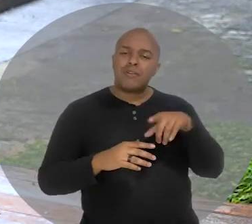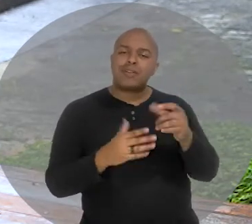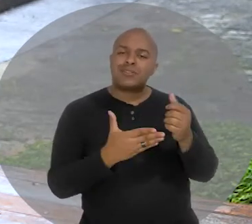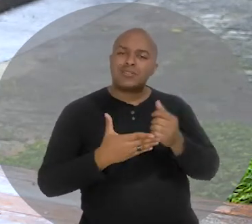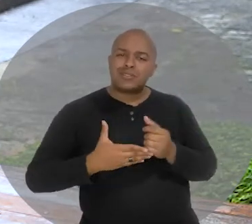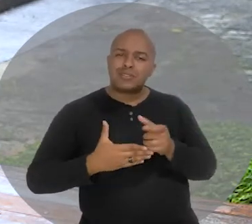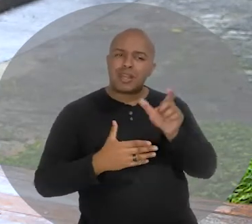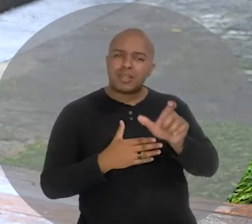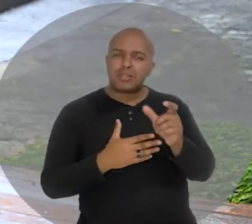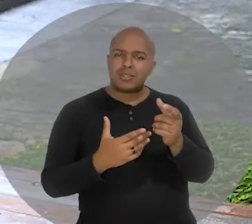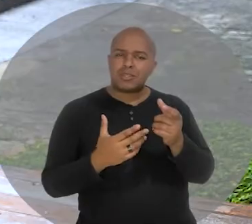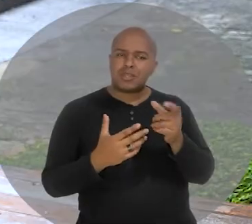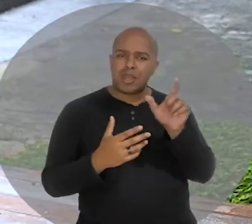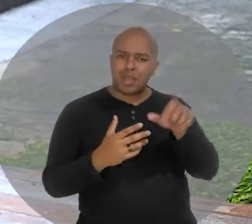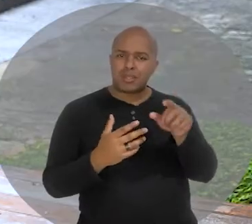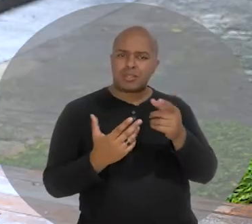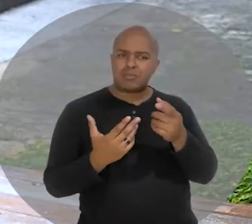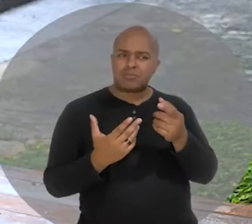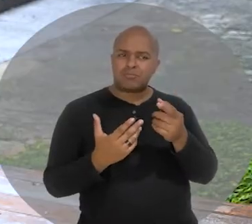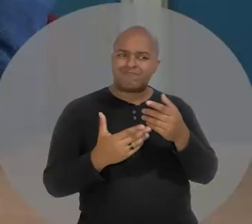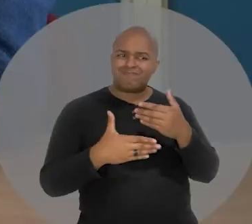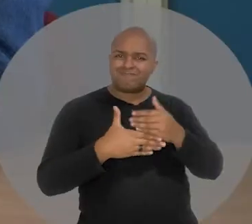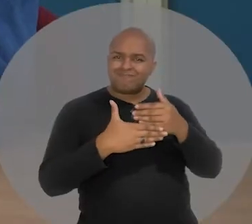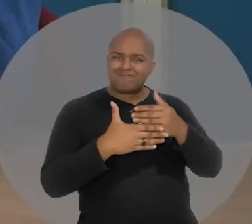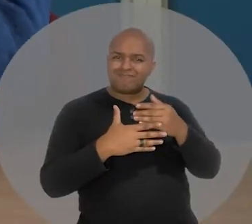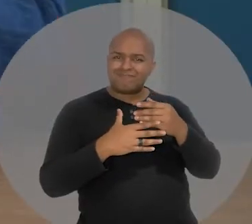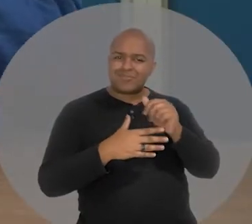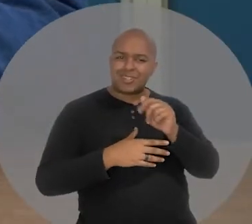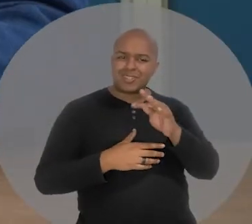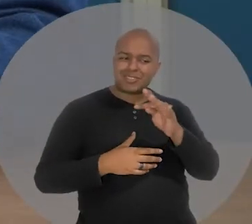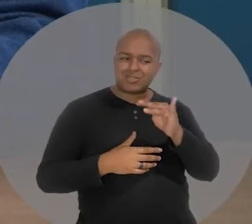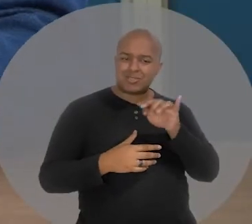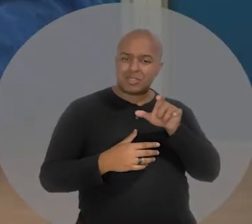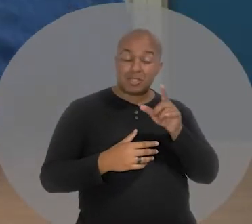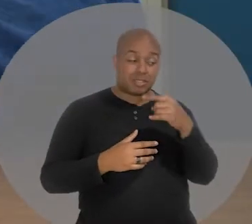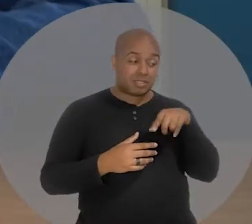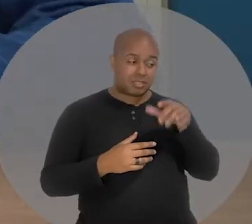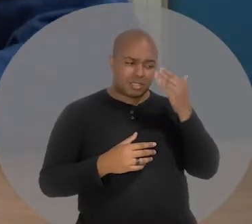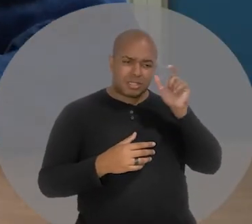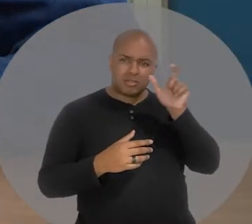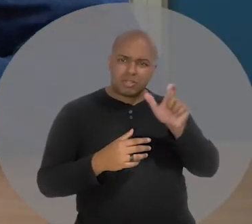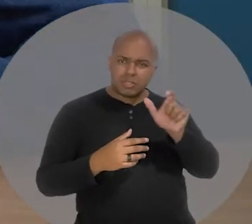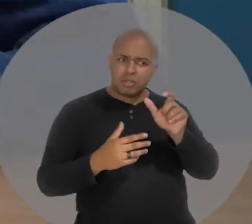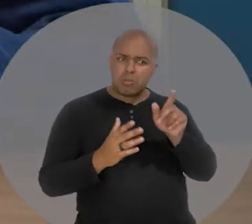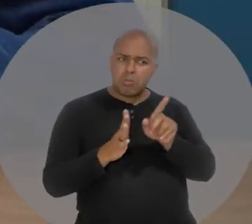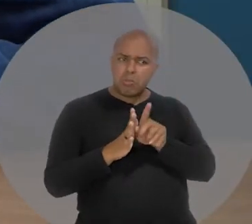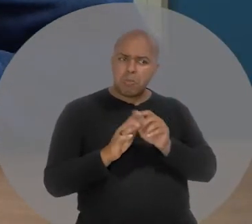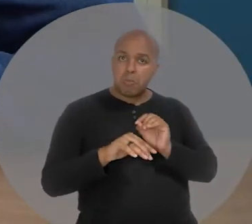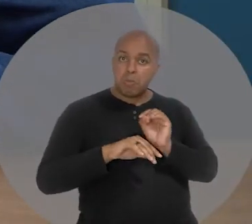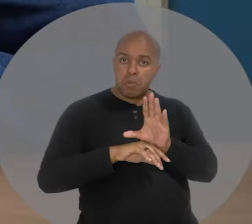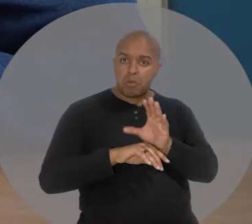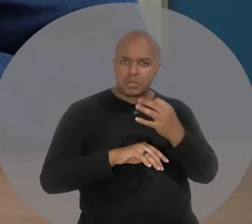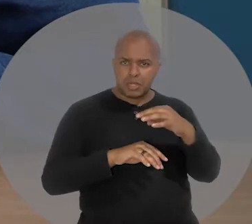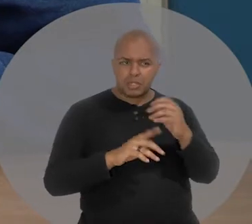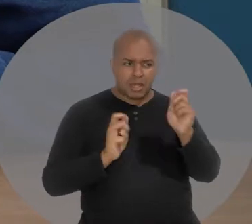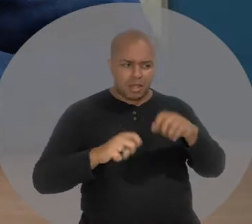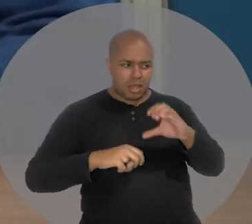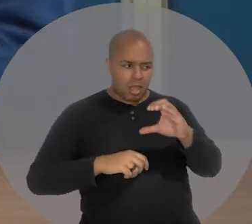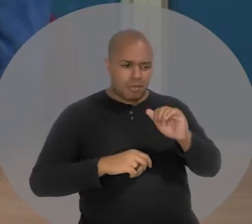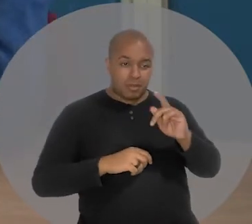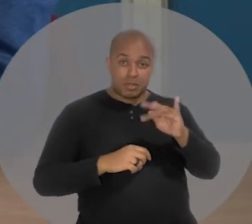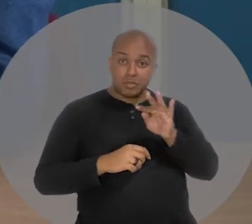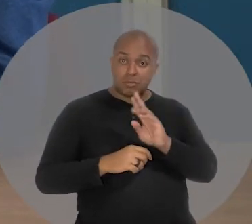trazer essa barreira atitudinal. Quer dizer, a gente entendeu isso, nomeou, é capacitismo que